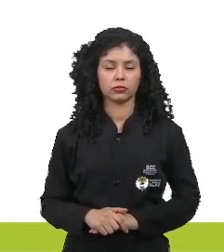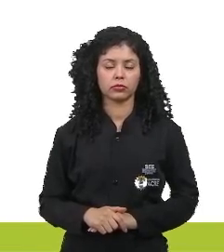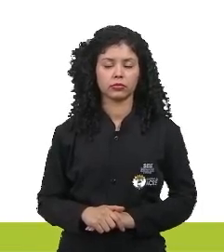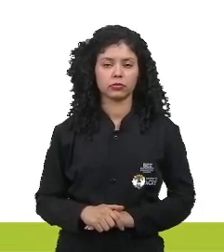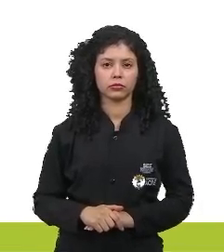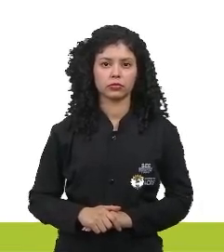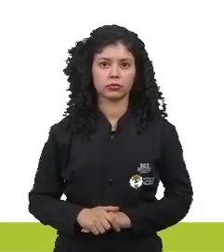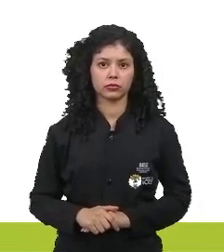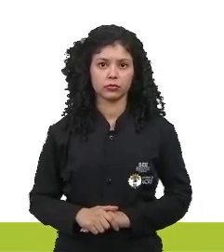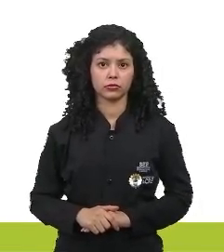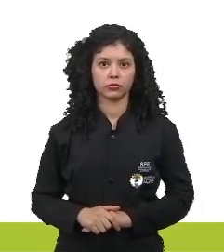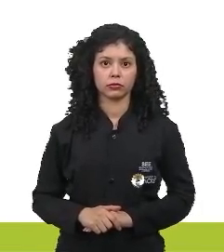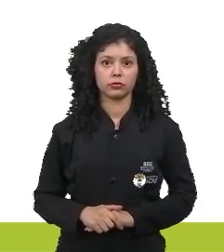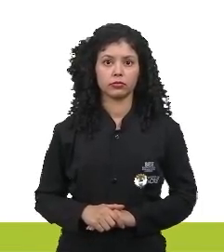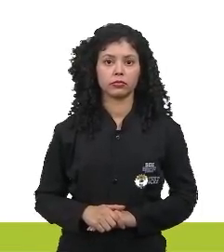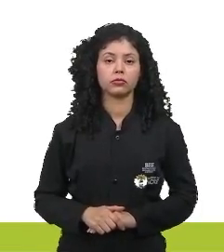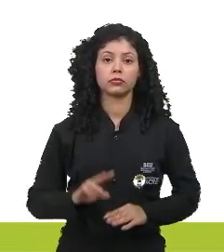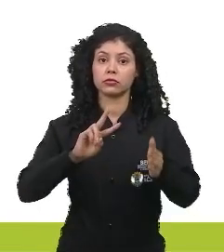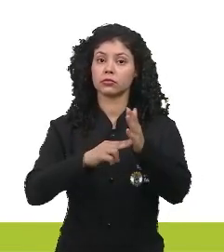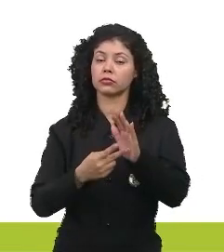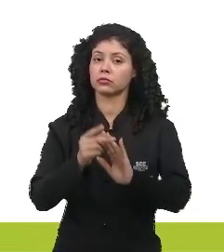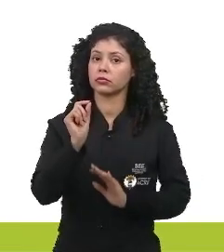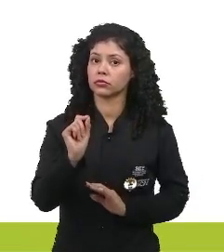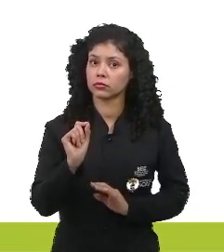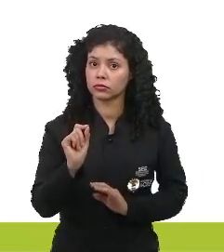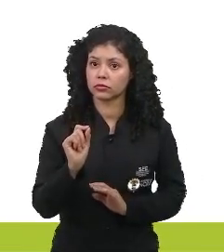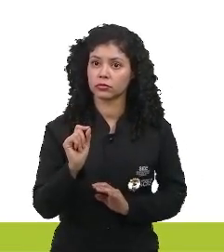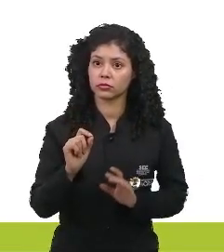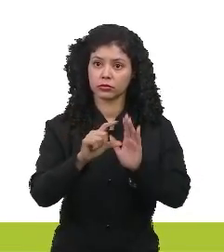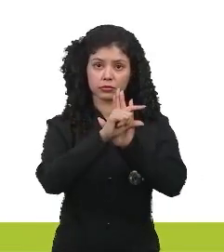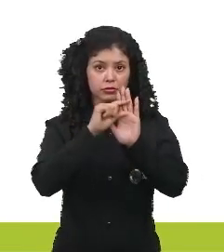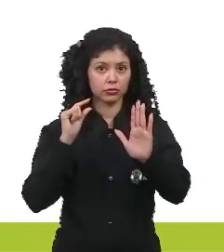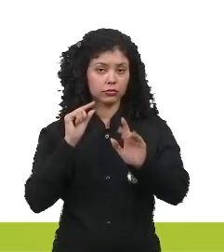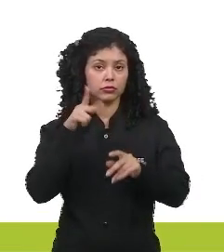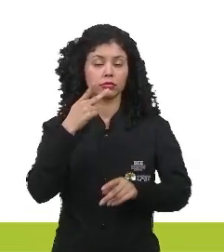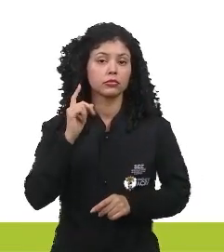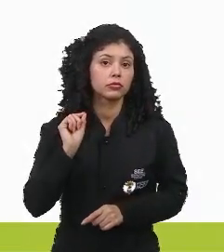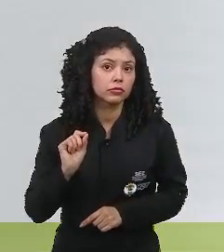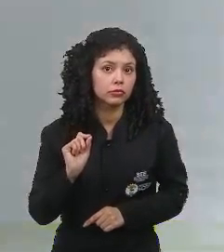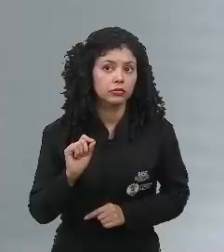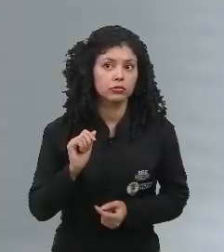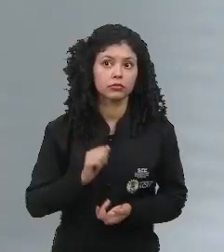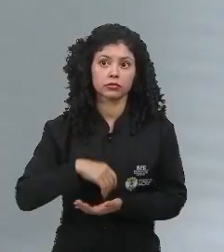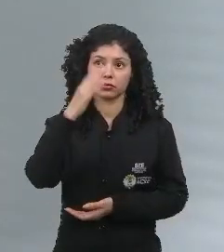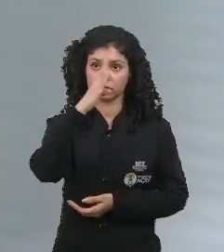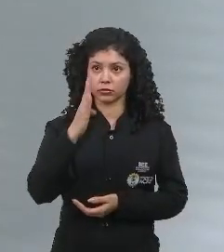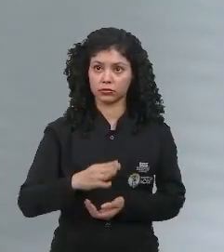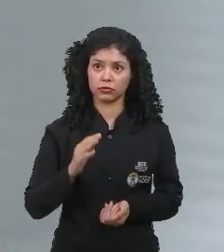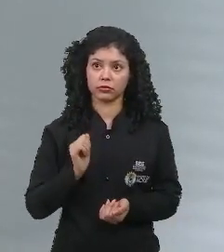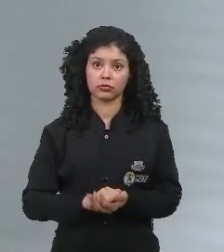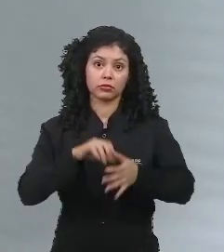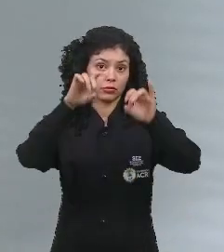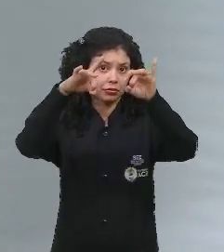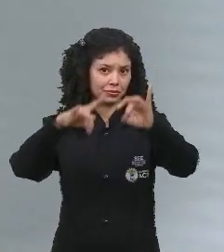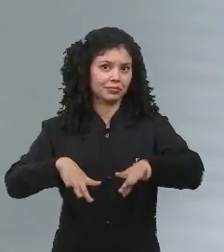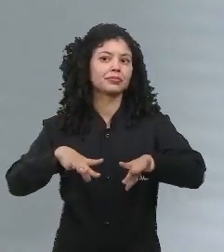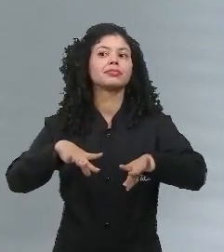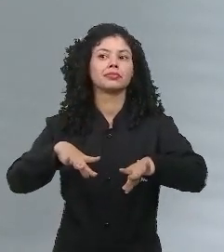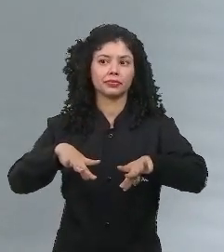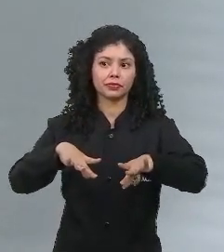1888. O que isso significa? O que esse trecho fala conosco? O Brasil é o